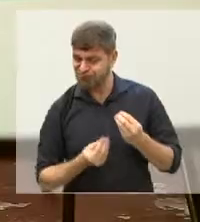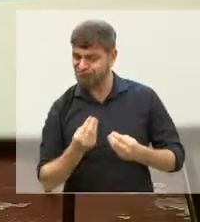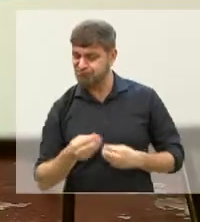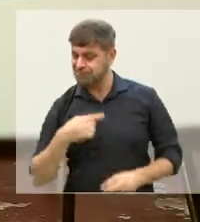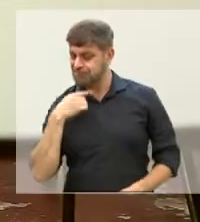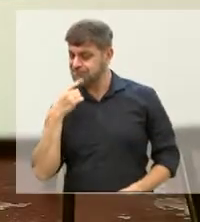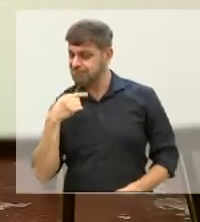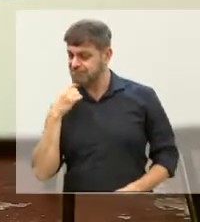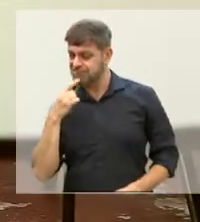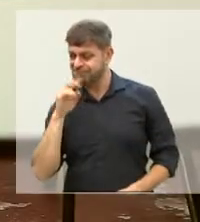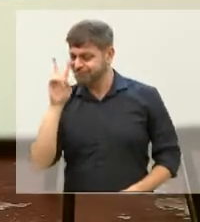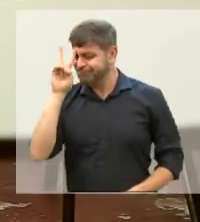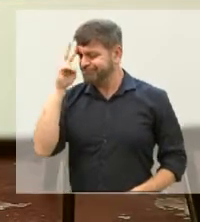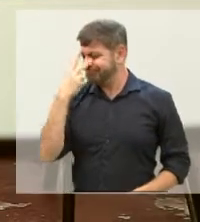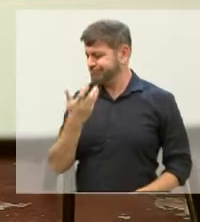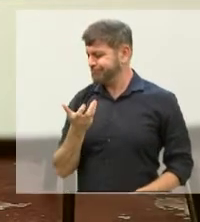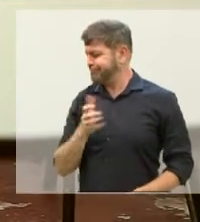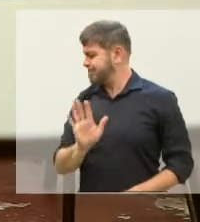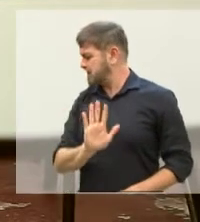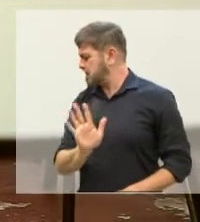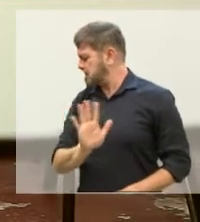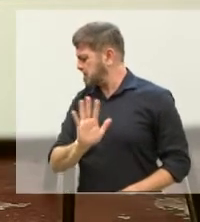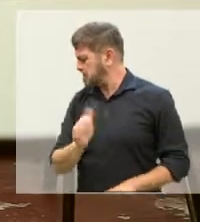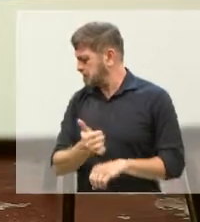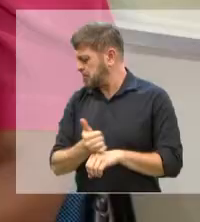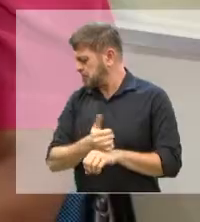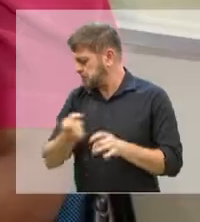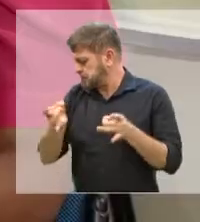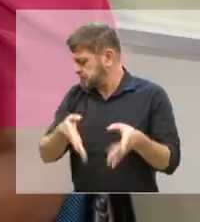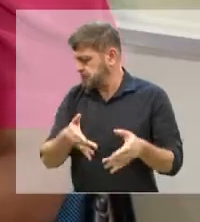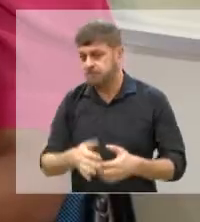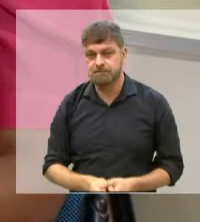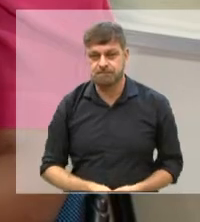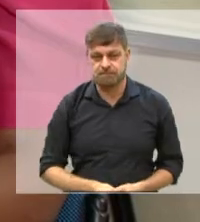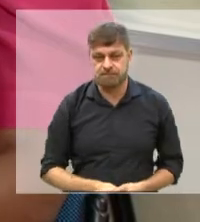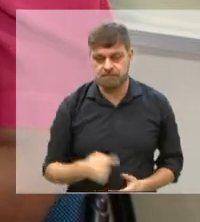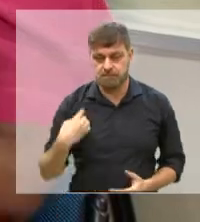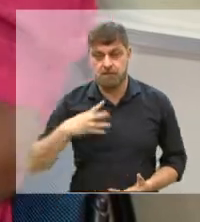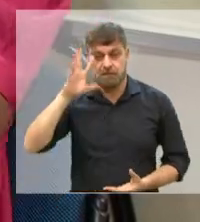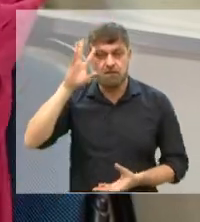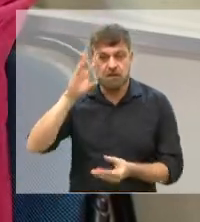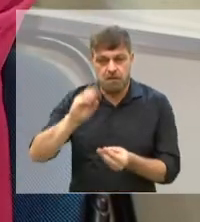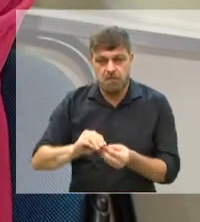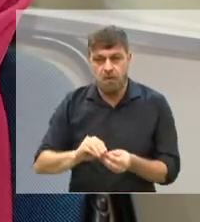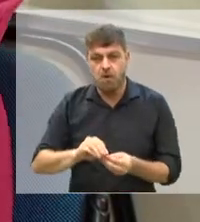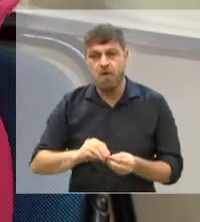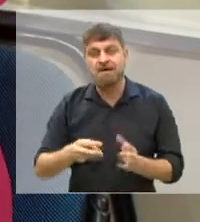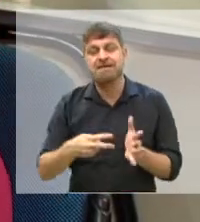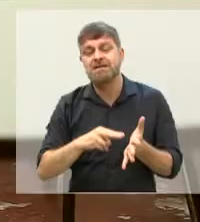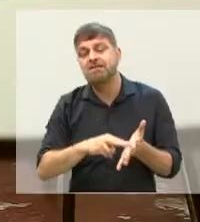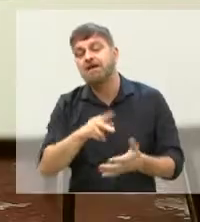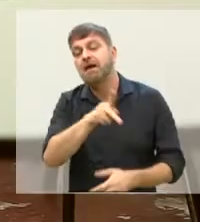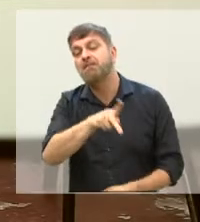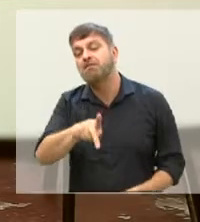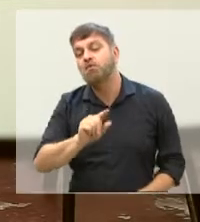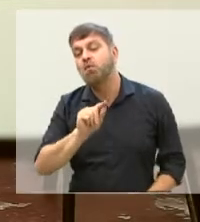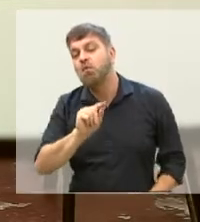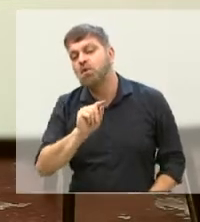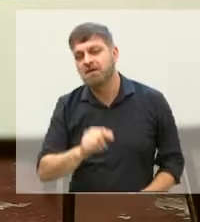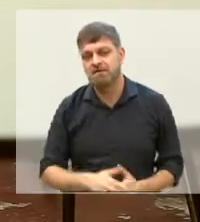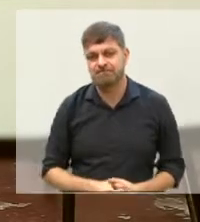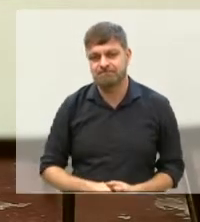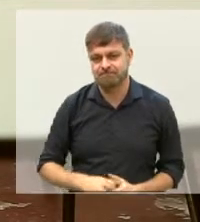acabam mudando de opção profissional, né? Para a gente encerrar, o que é ser professor?